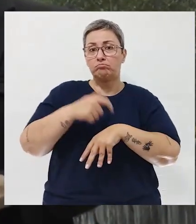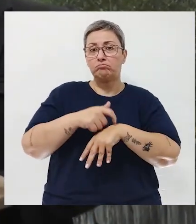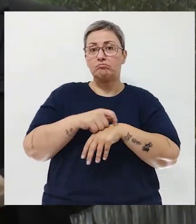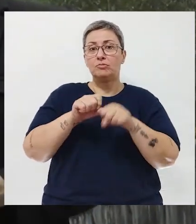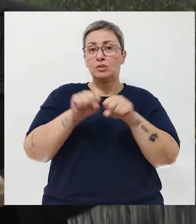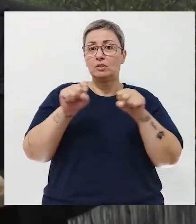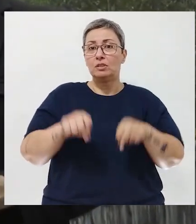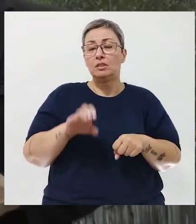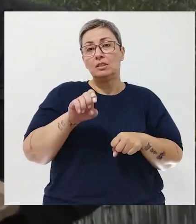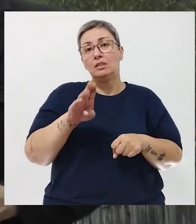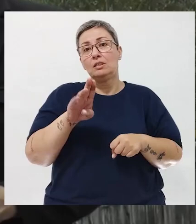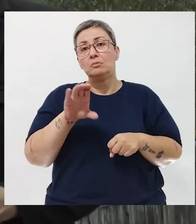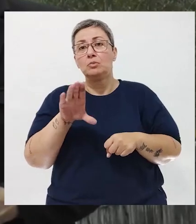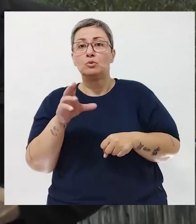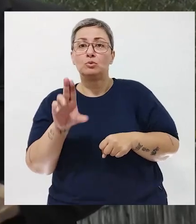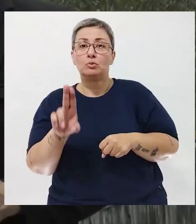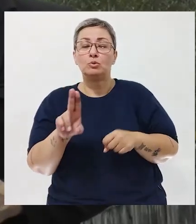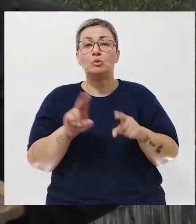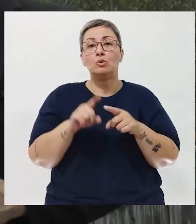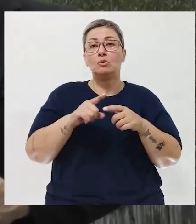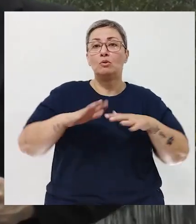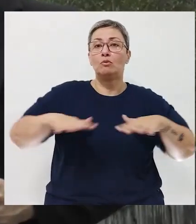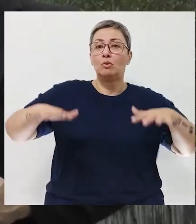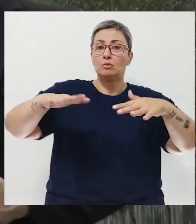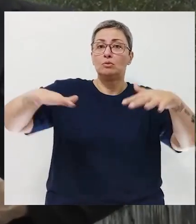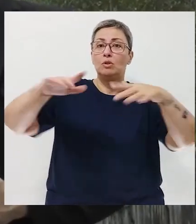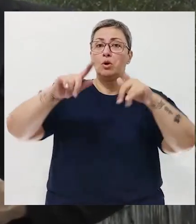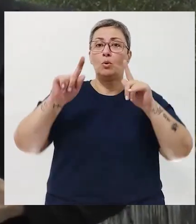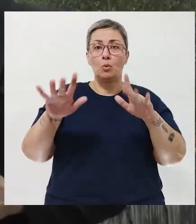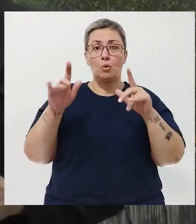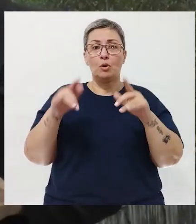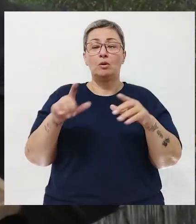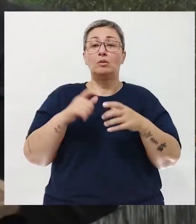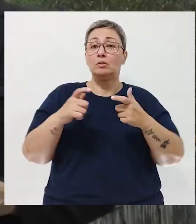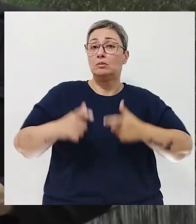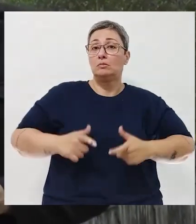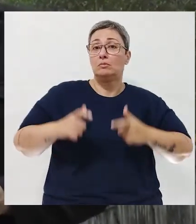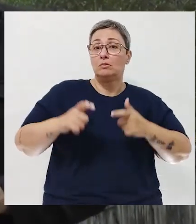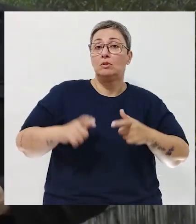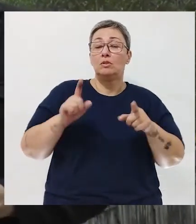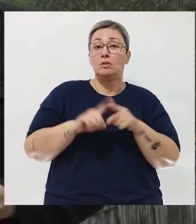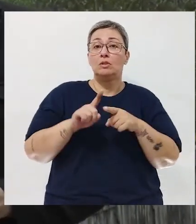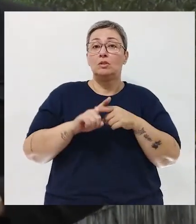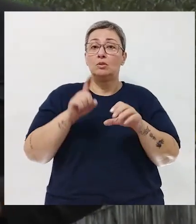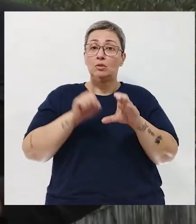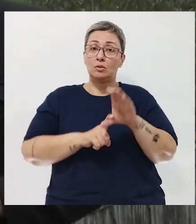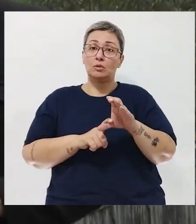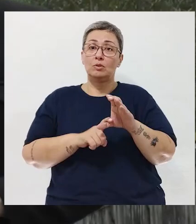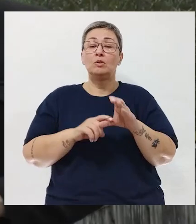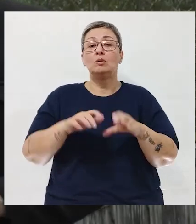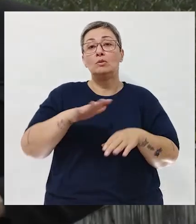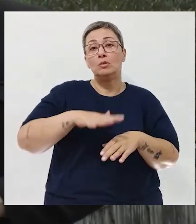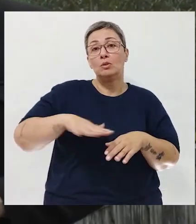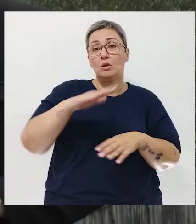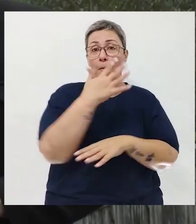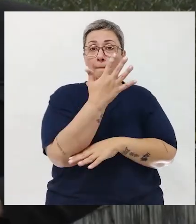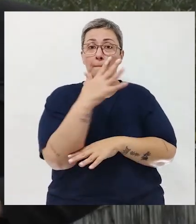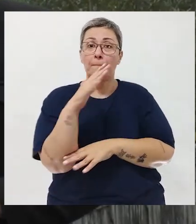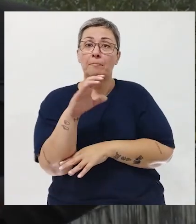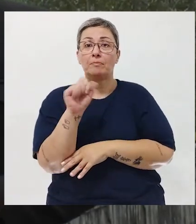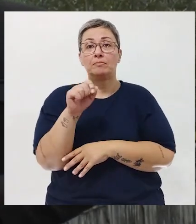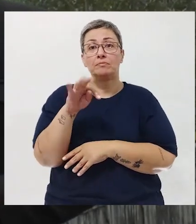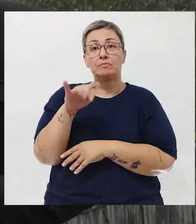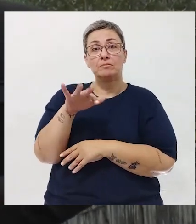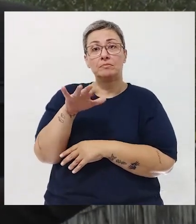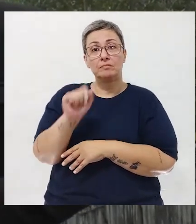sistema Cabuçu serve para abastecimento de água em vários bairros guarulhenses e fica localizado aqui, nas dependências do Parque Estadual da